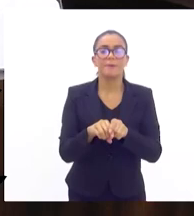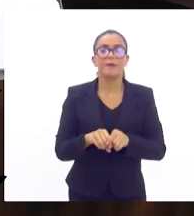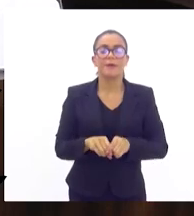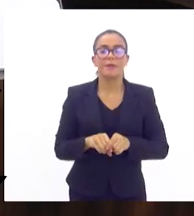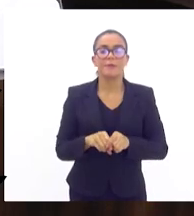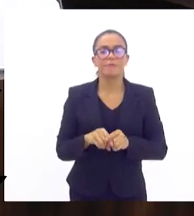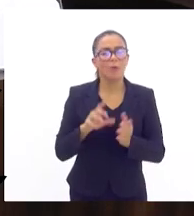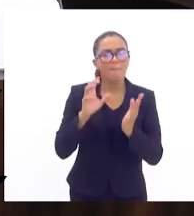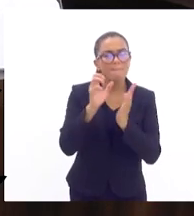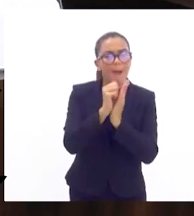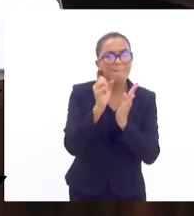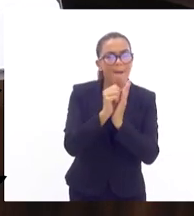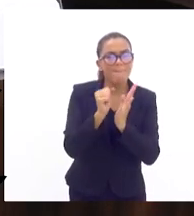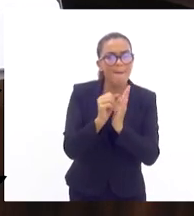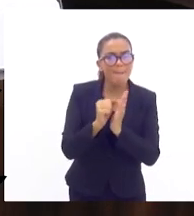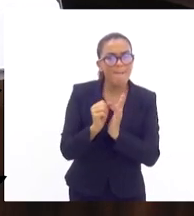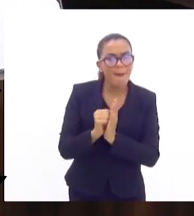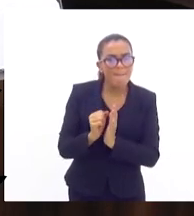registrar